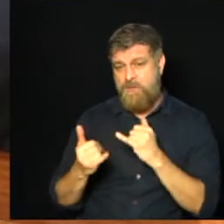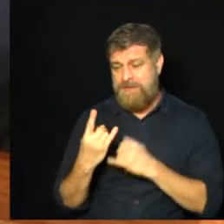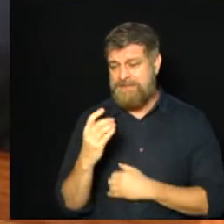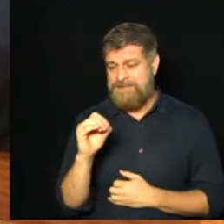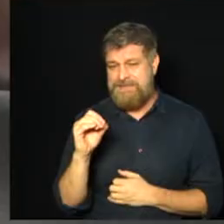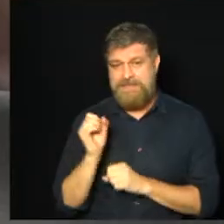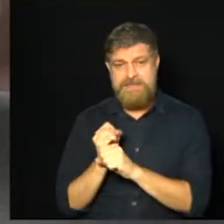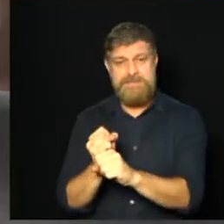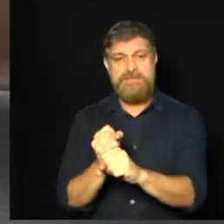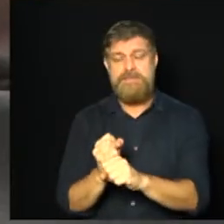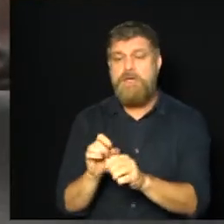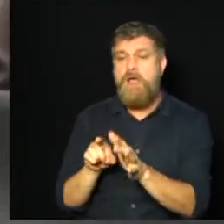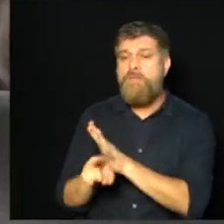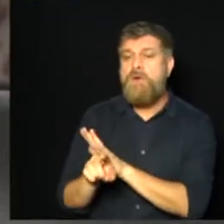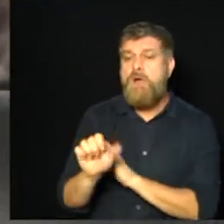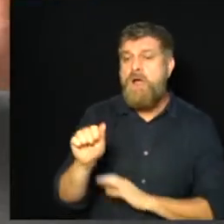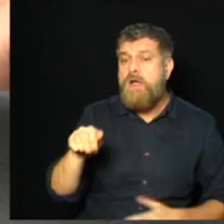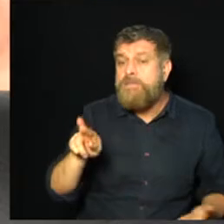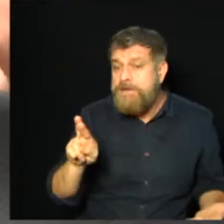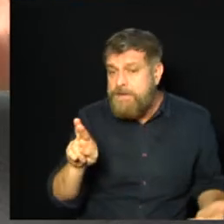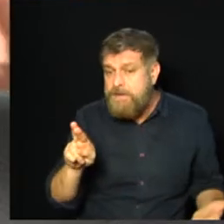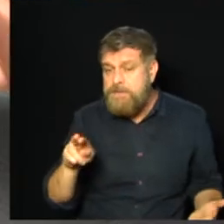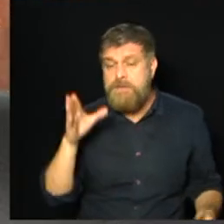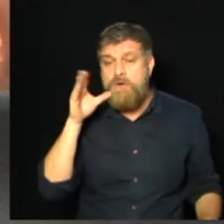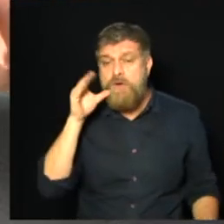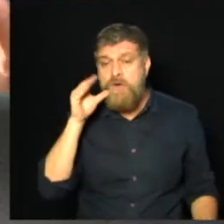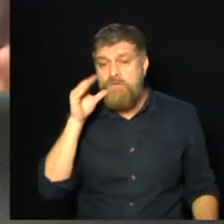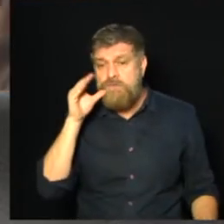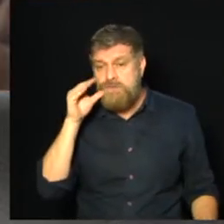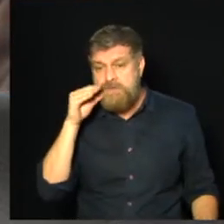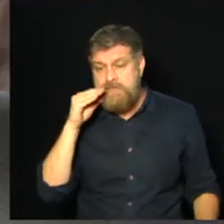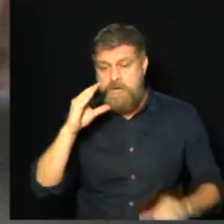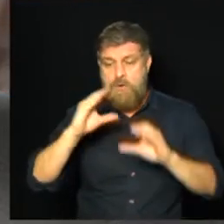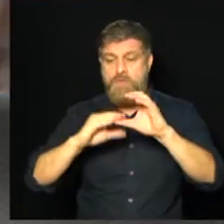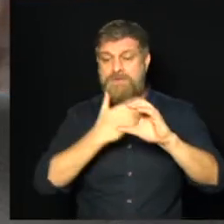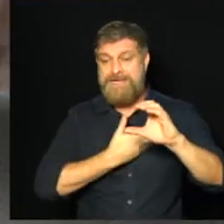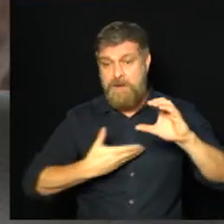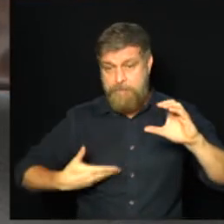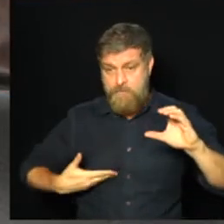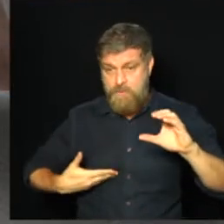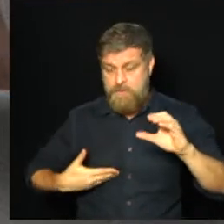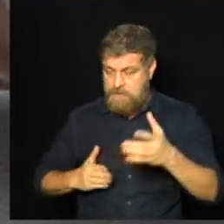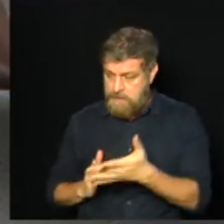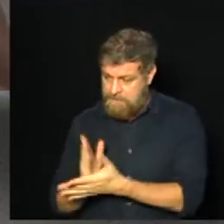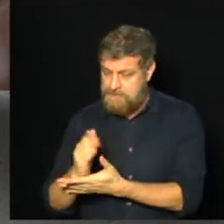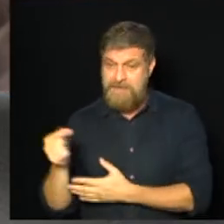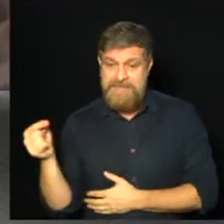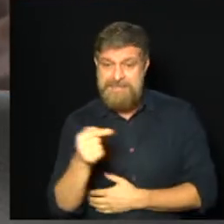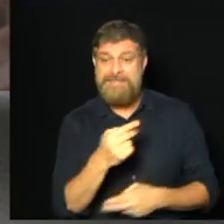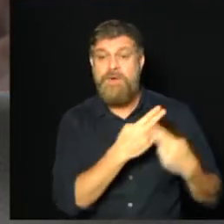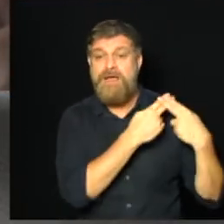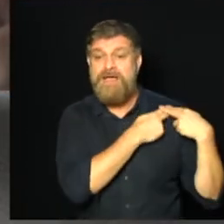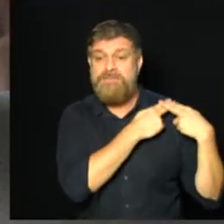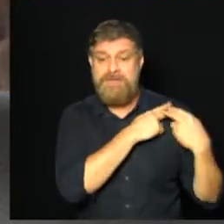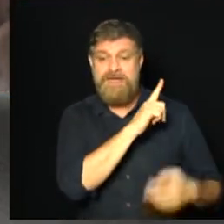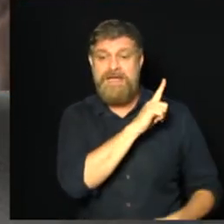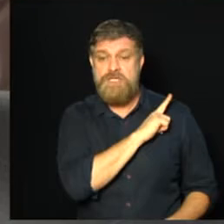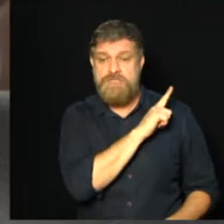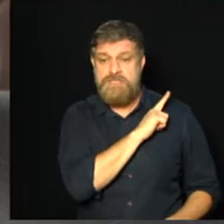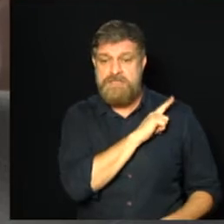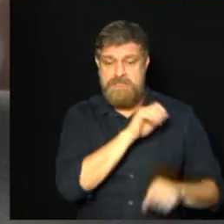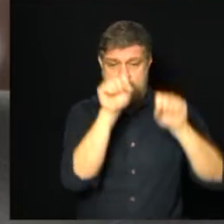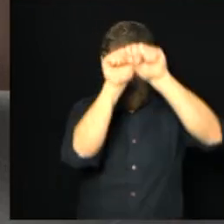André Giardini. Então, são funcionários de carreira, servidores públicos, que estão à frente da gestão da Rede Mário